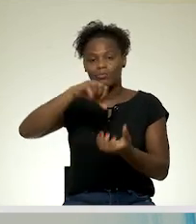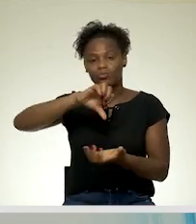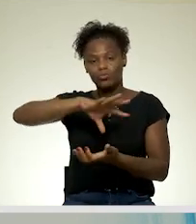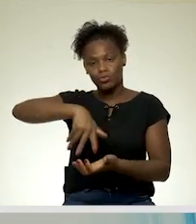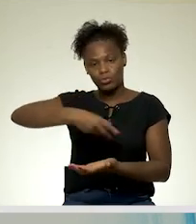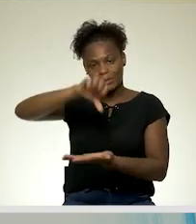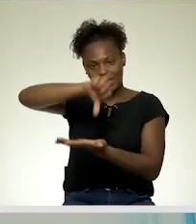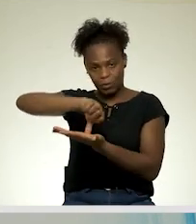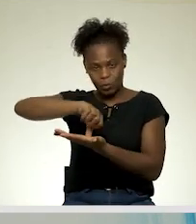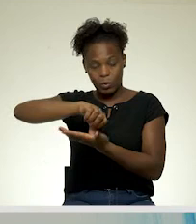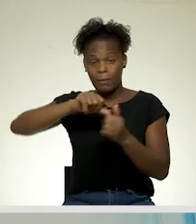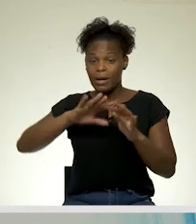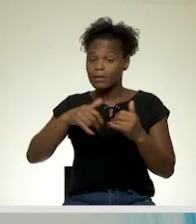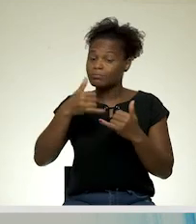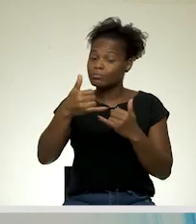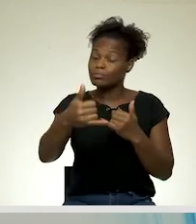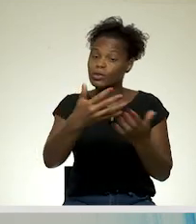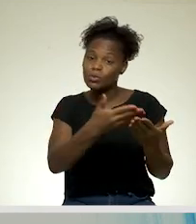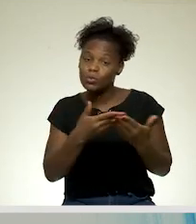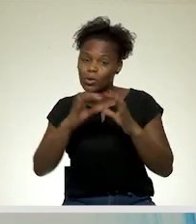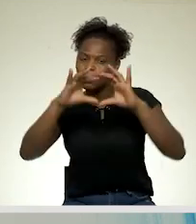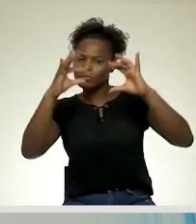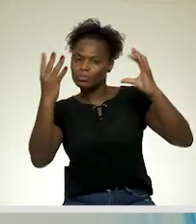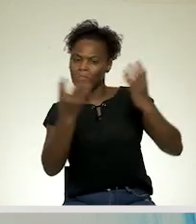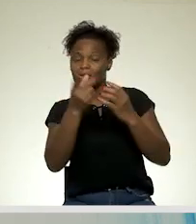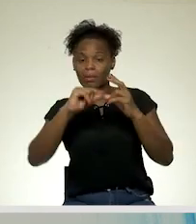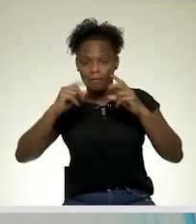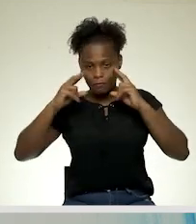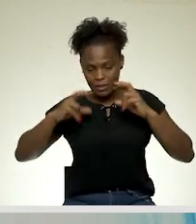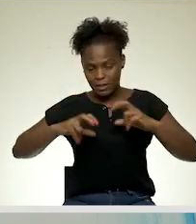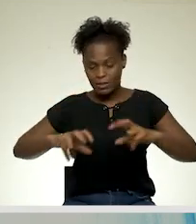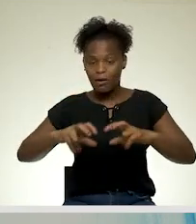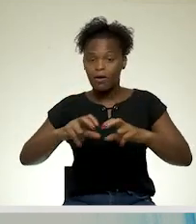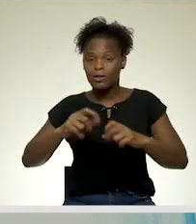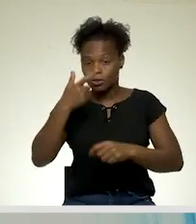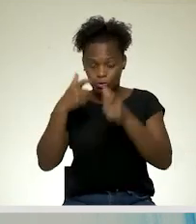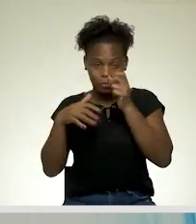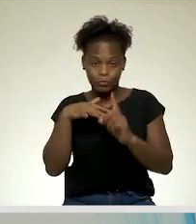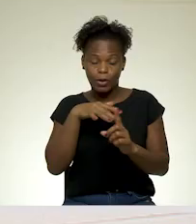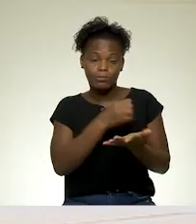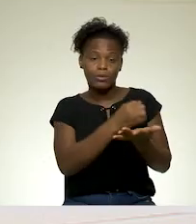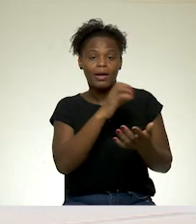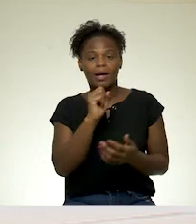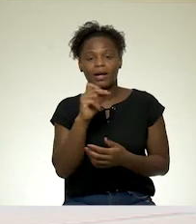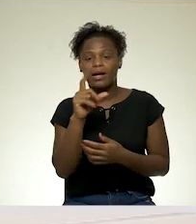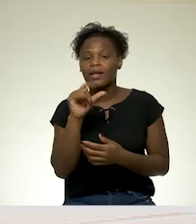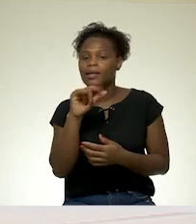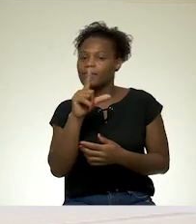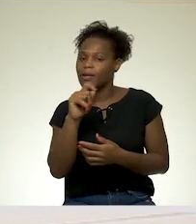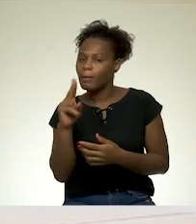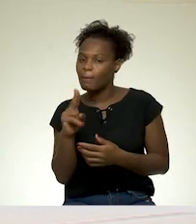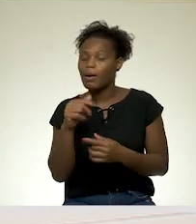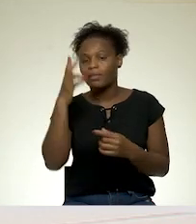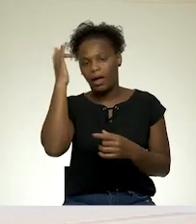universo, mas com os estudos da natureza e com investigações dos precursores de Galileu, formulou-se então